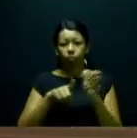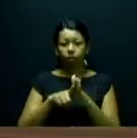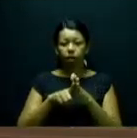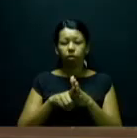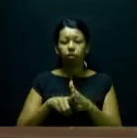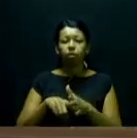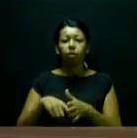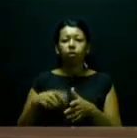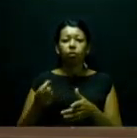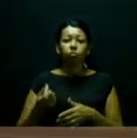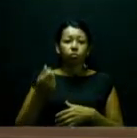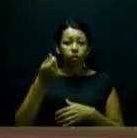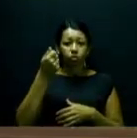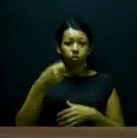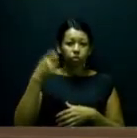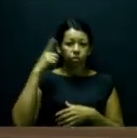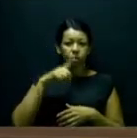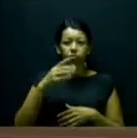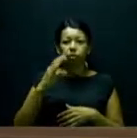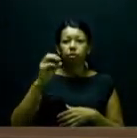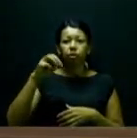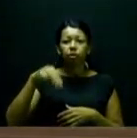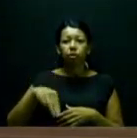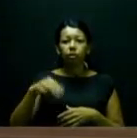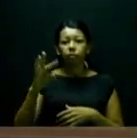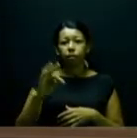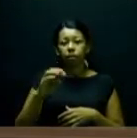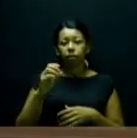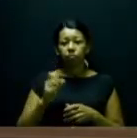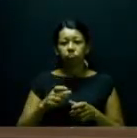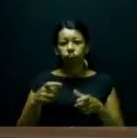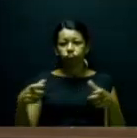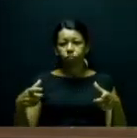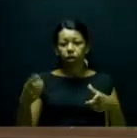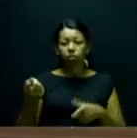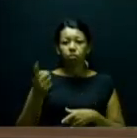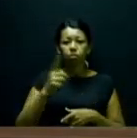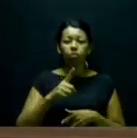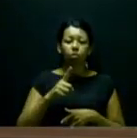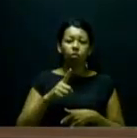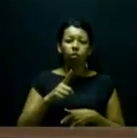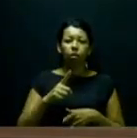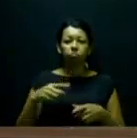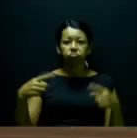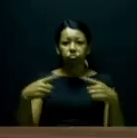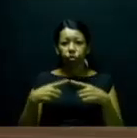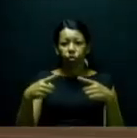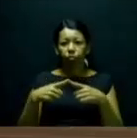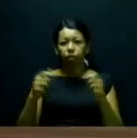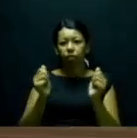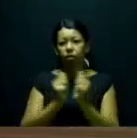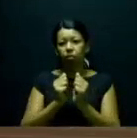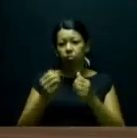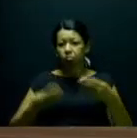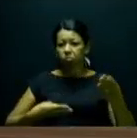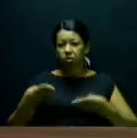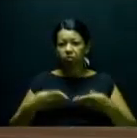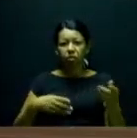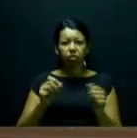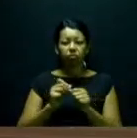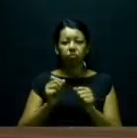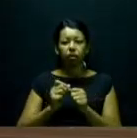arrecadados por parte da CMT por meio de multas são grandes vultos e não condiz com a qualidade de serviços junto aos munícipes, tais